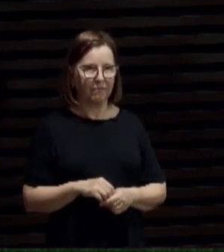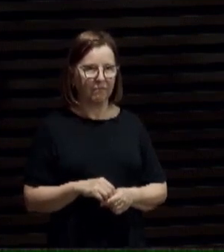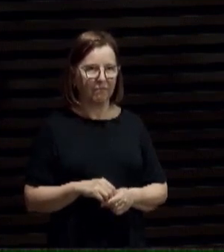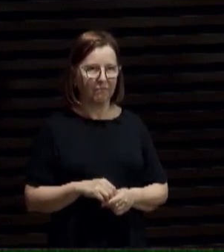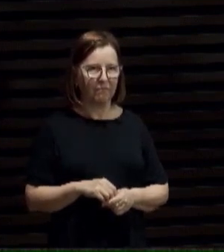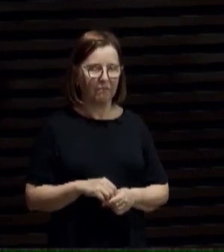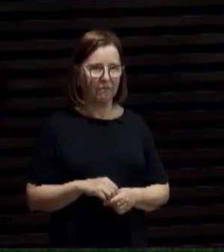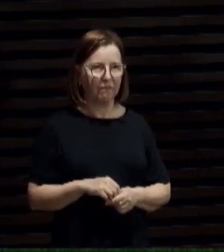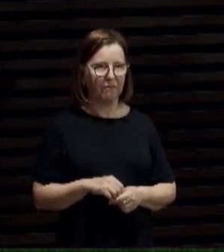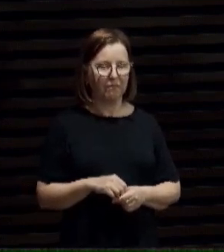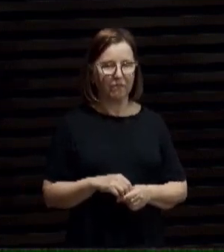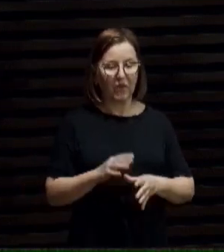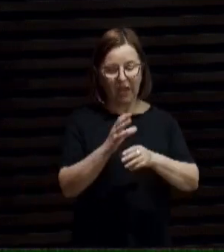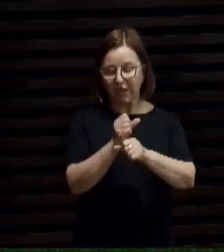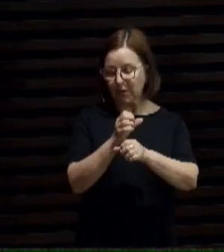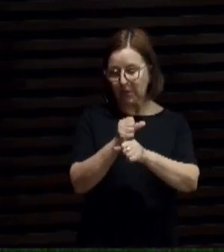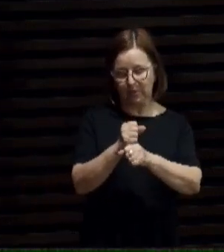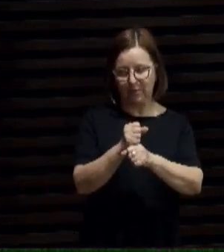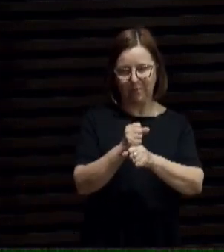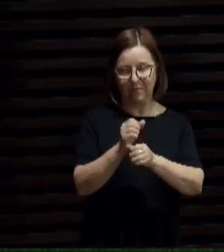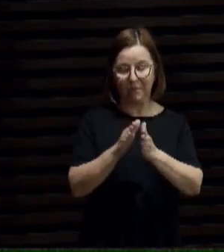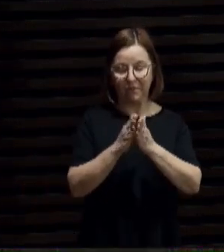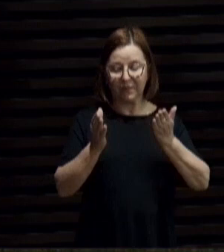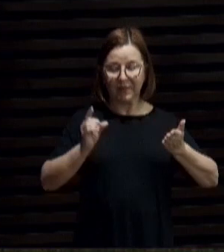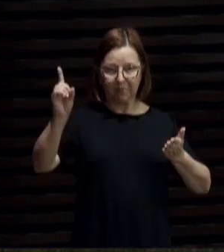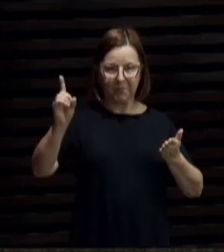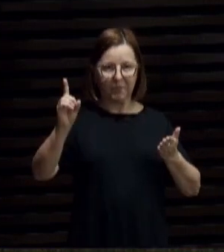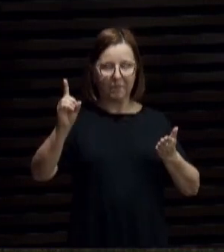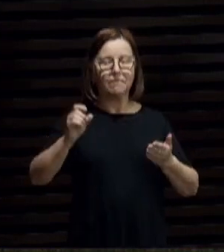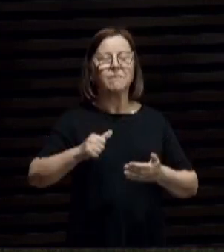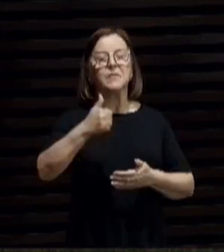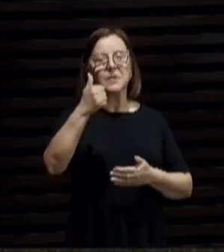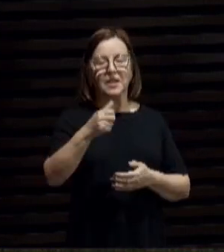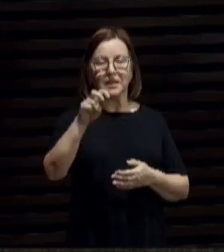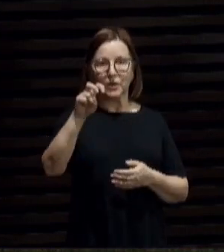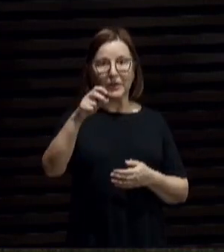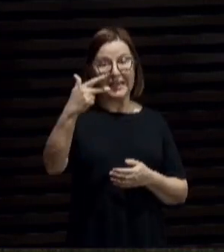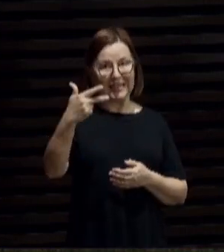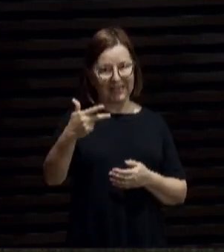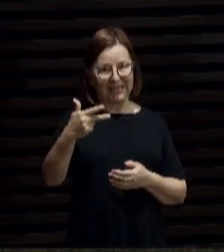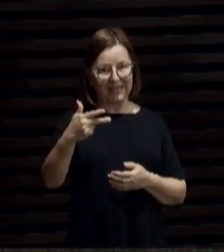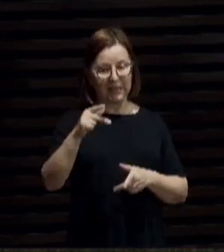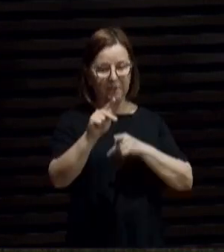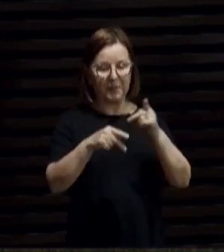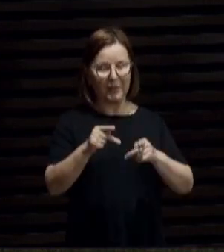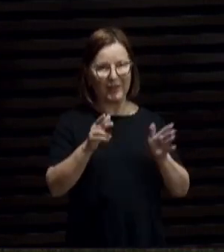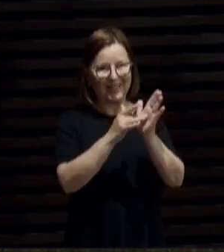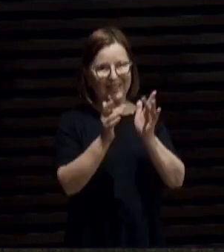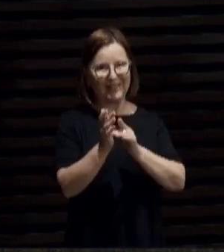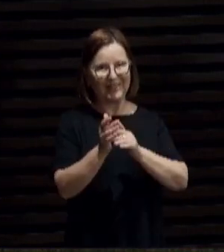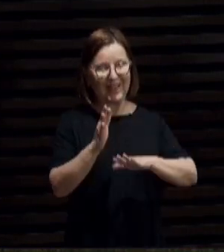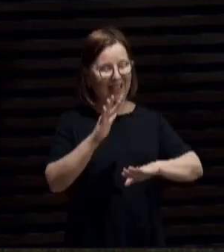Ele conta um por um na Bíblia e dá 153 pessoas que Jesus tocou. Ele gostava de tocar